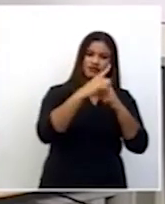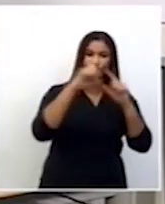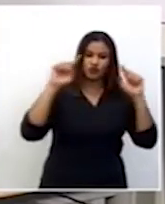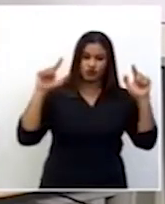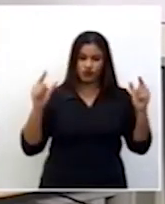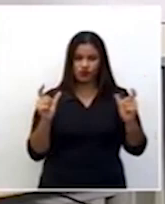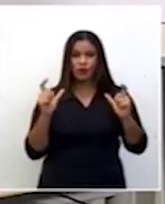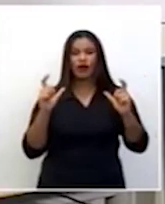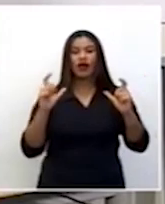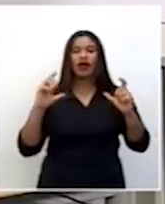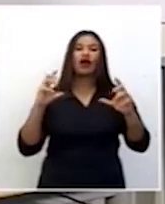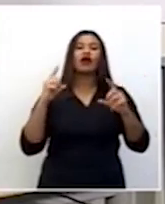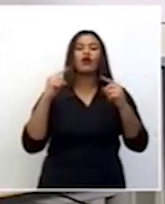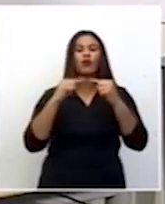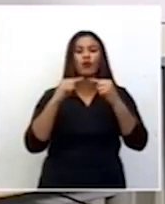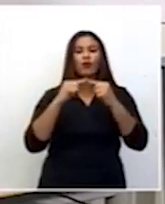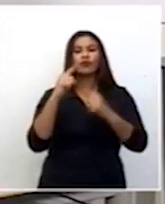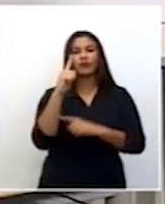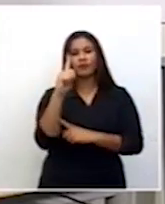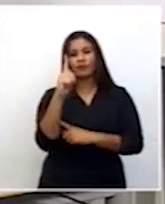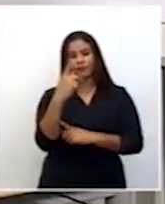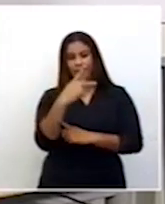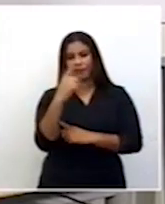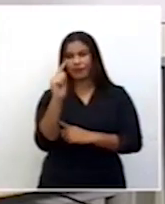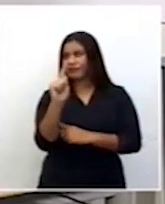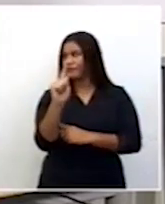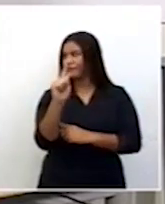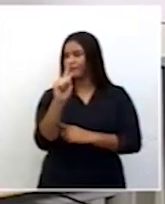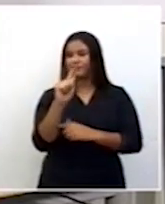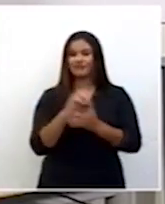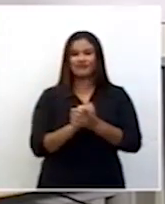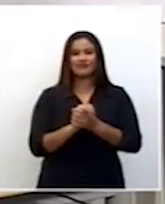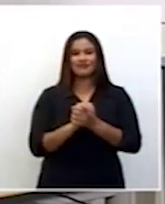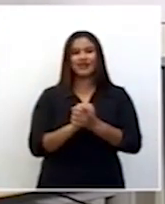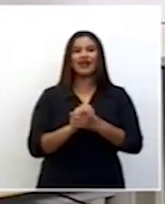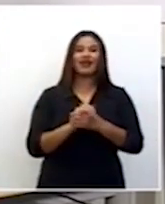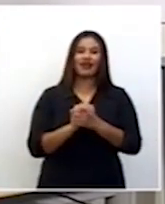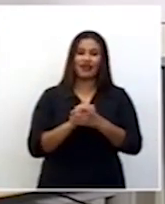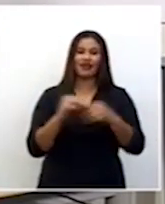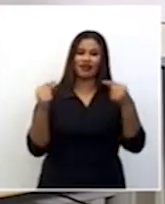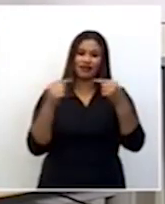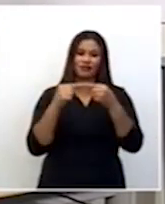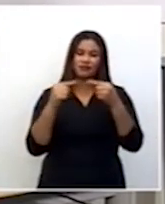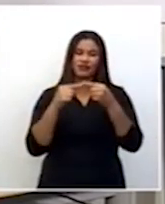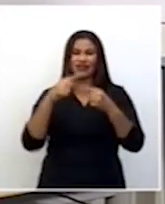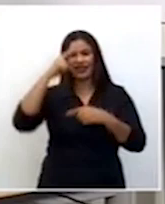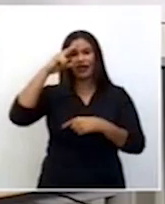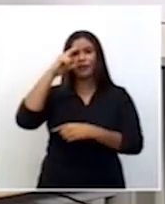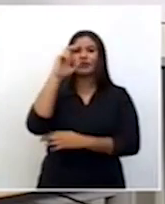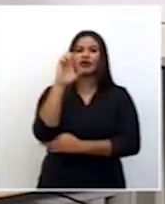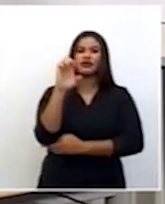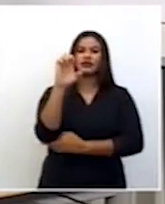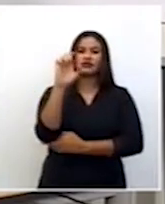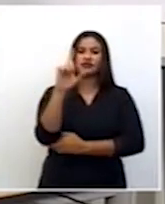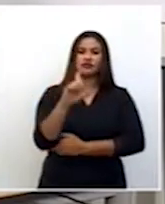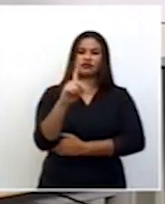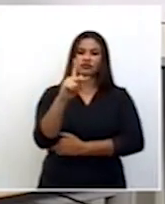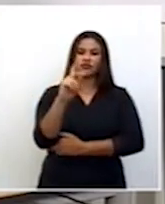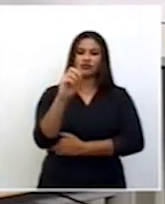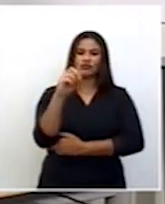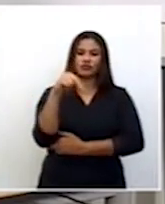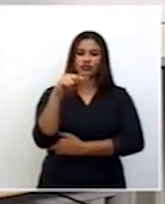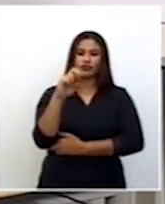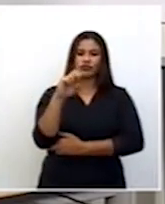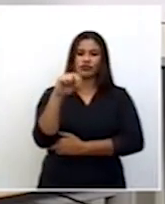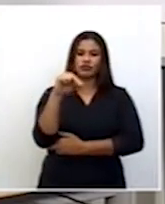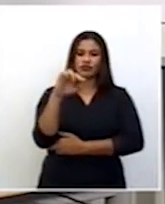a sua PG. Essa ideia de PG, ela é exponencial. Nós comentamos um pouquinho sobre isso na aula passada, né? Então, essa